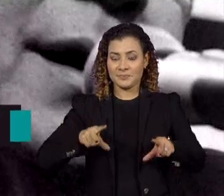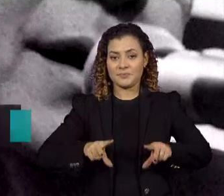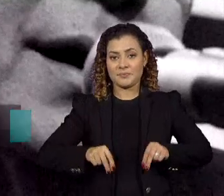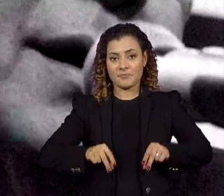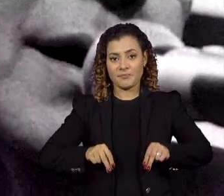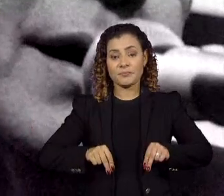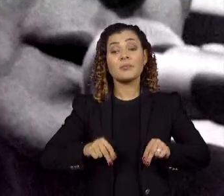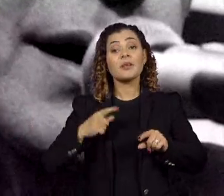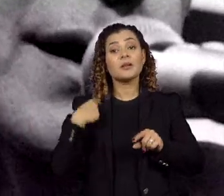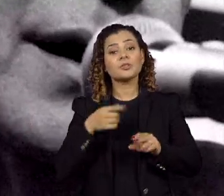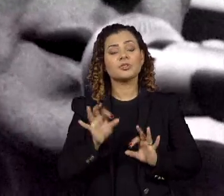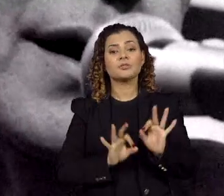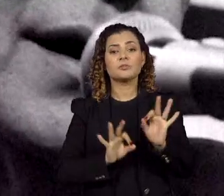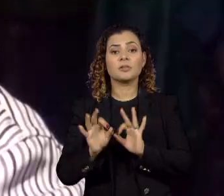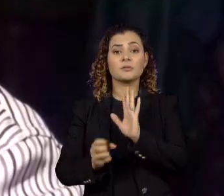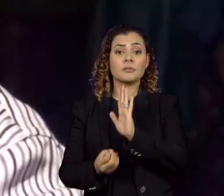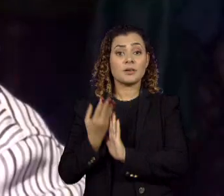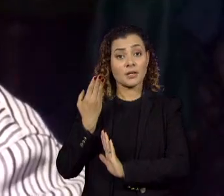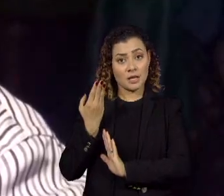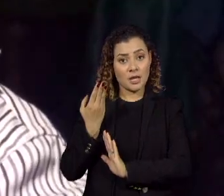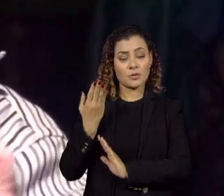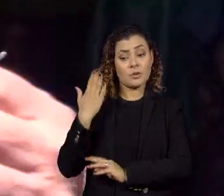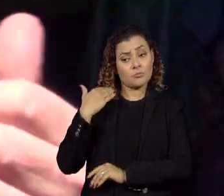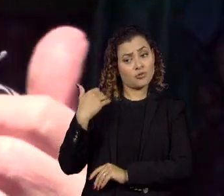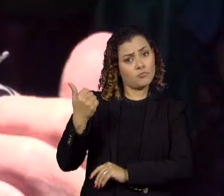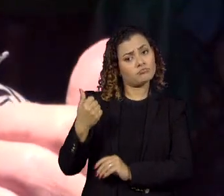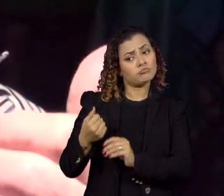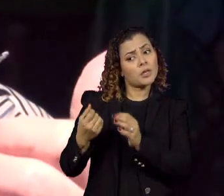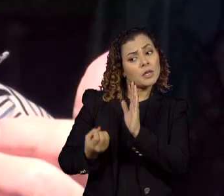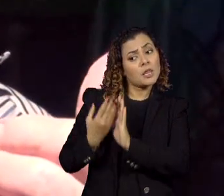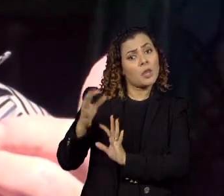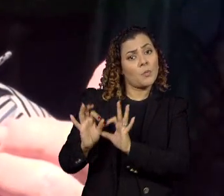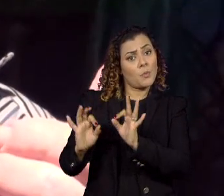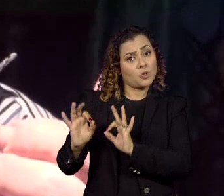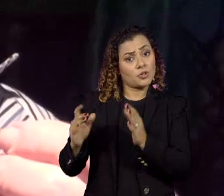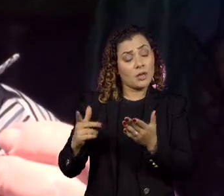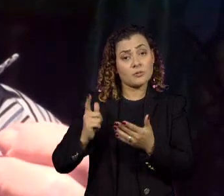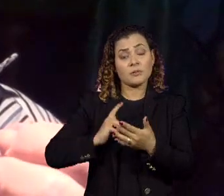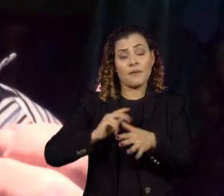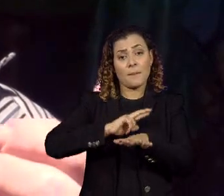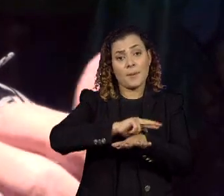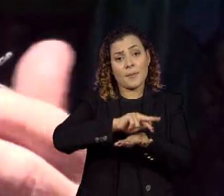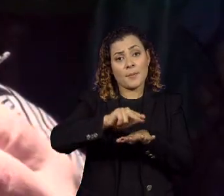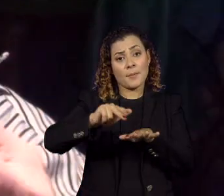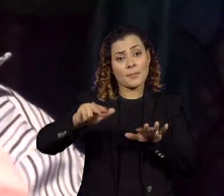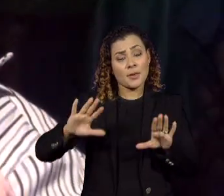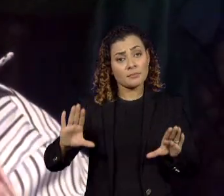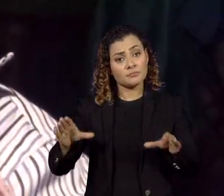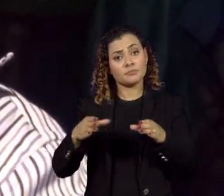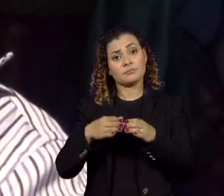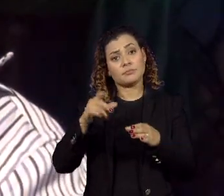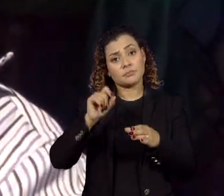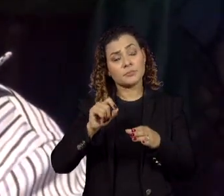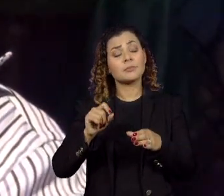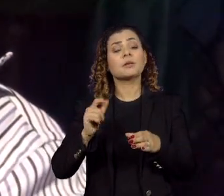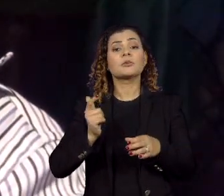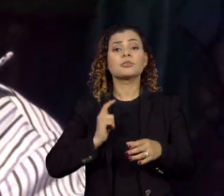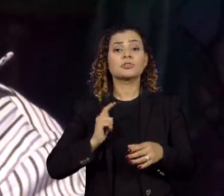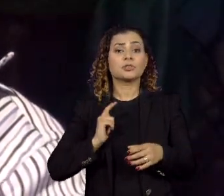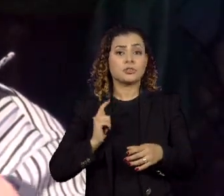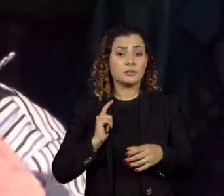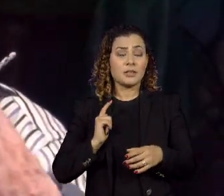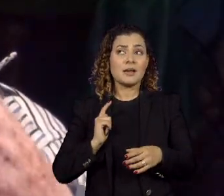estamos criando um projeto que aqui tinha todo esse Parque do Povo, era uma coisa